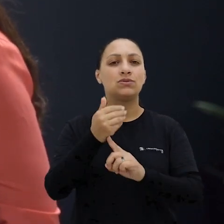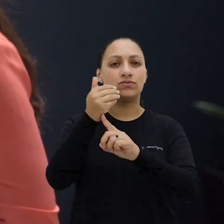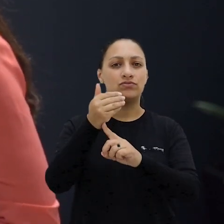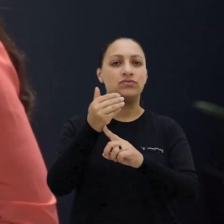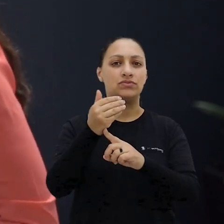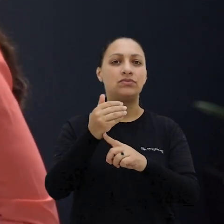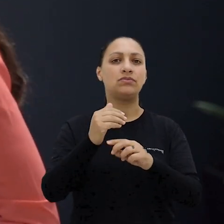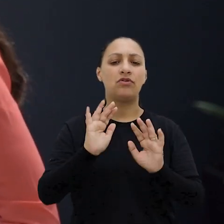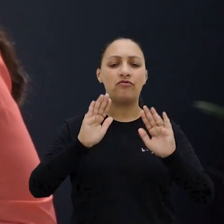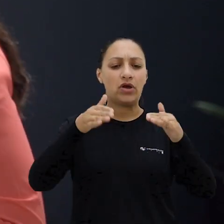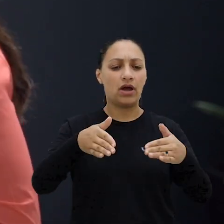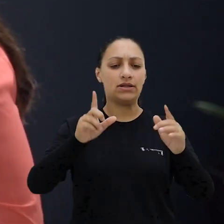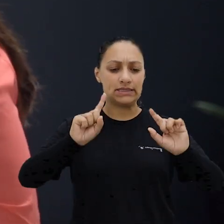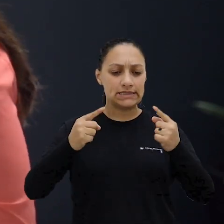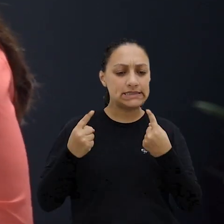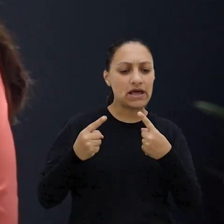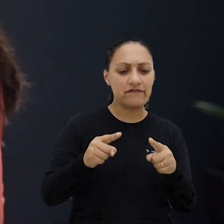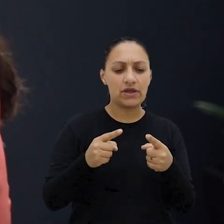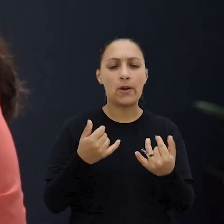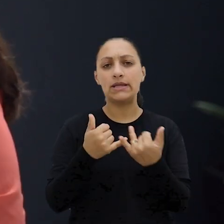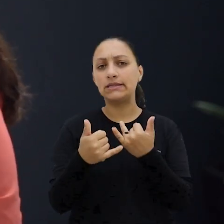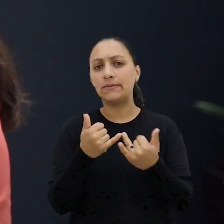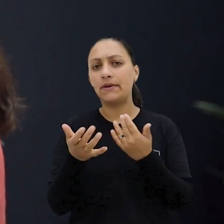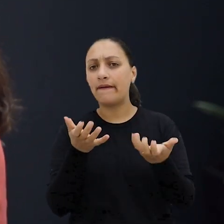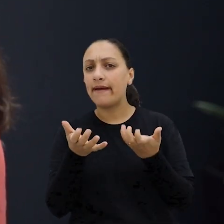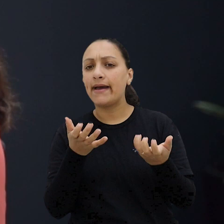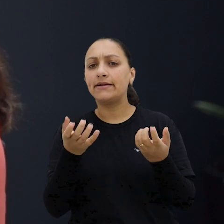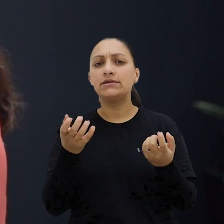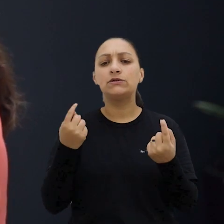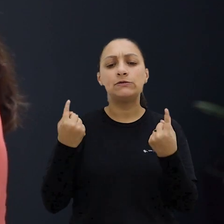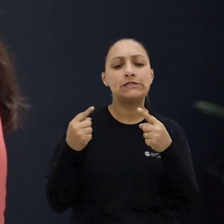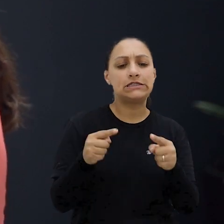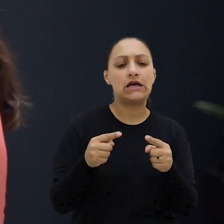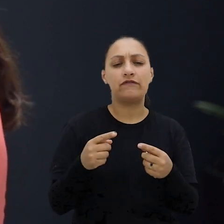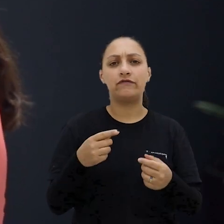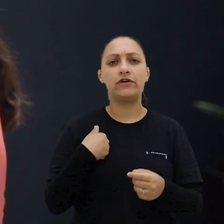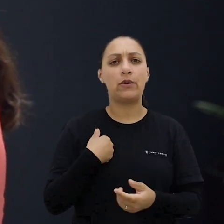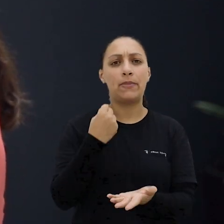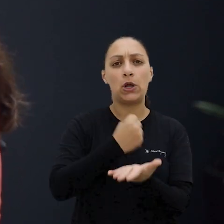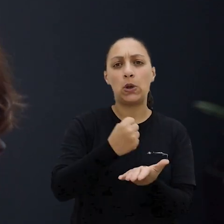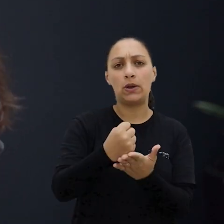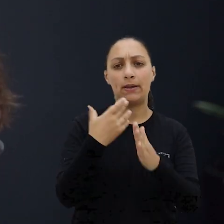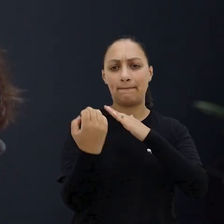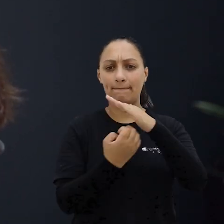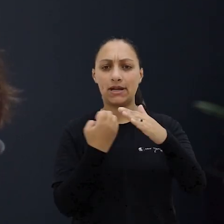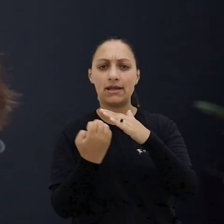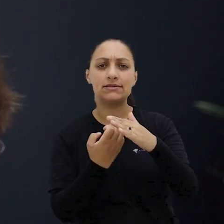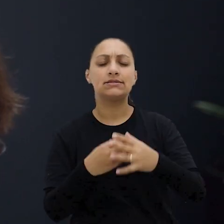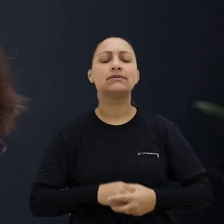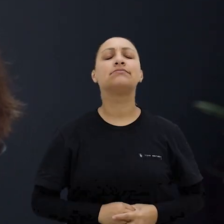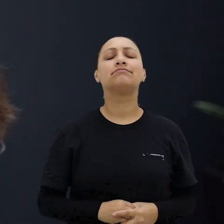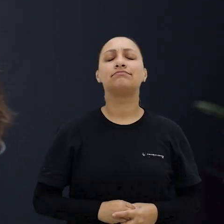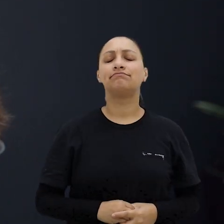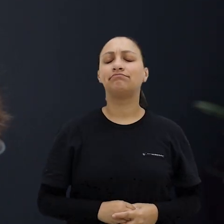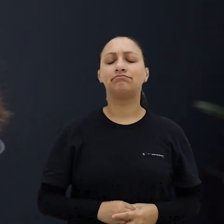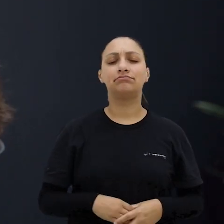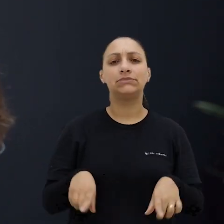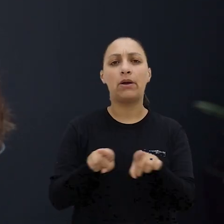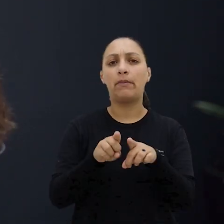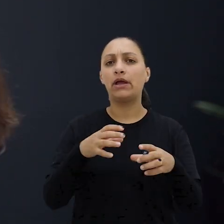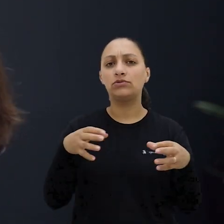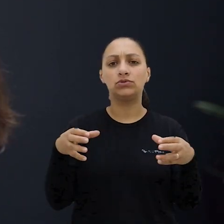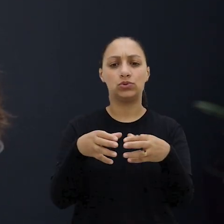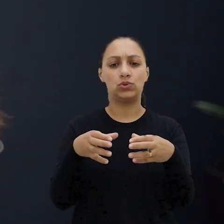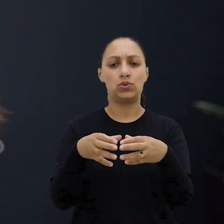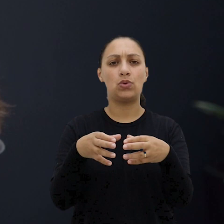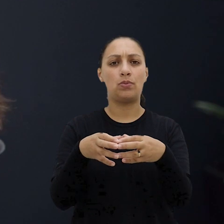mais voltado para desafios. Então, quero fazer um desafio para recrutamento de empresas, quero fazer um desafio para o